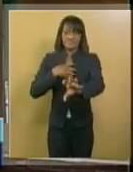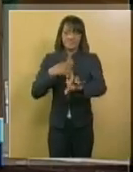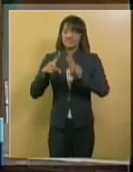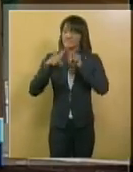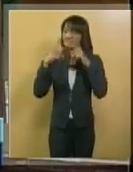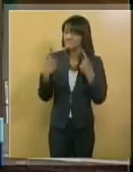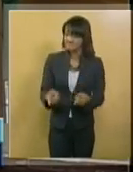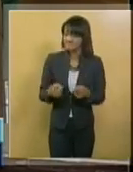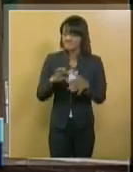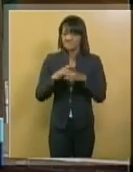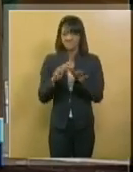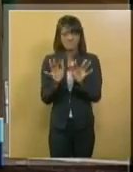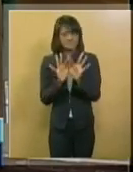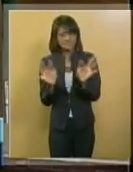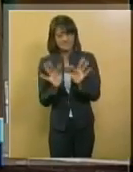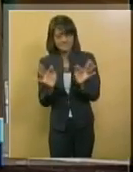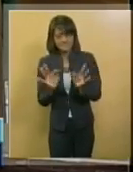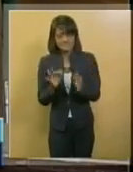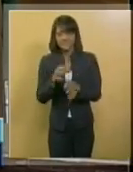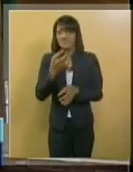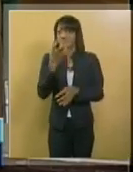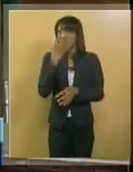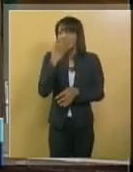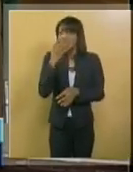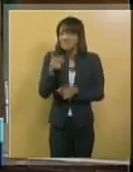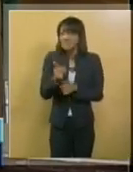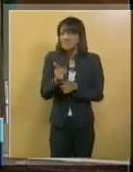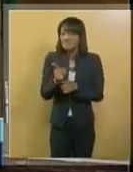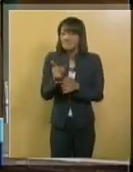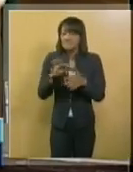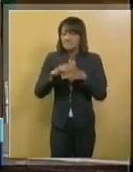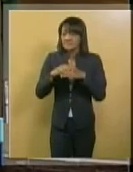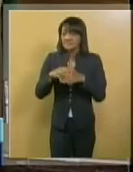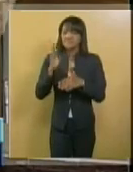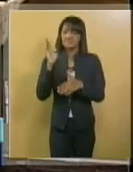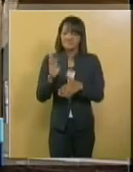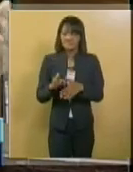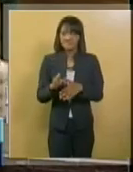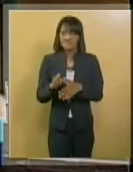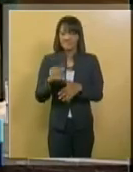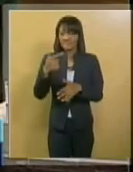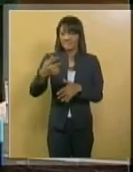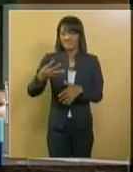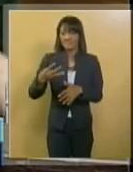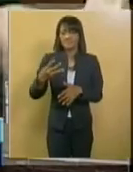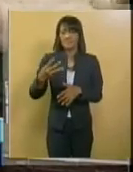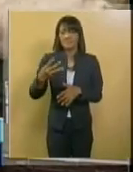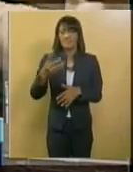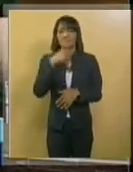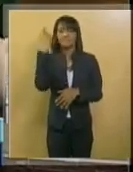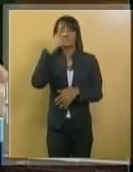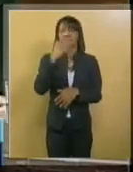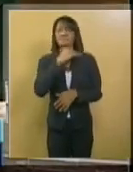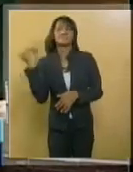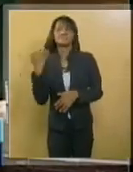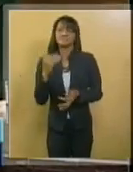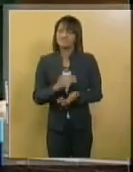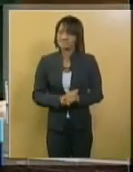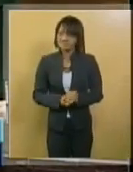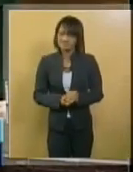deltametrina, simplesmente, esse animal contaminado, o flebótomos morre em 24 horas. Quebrou o ciclo de